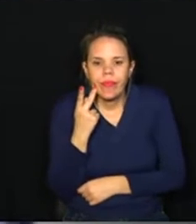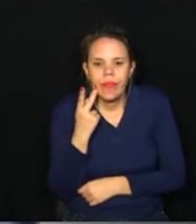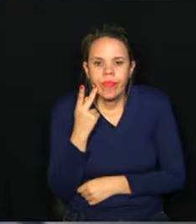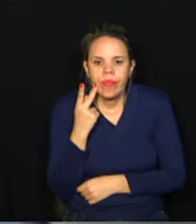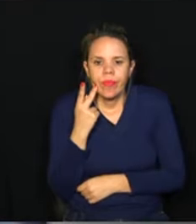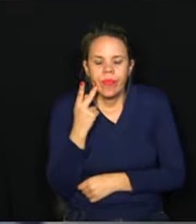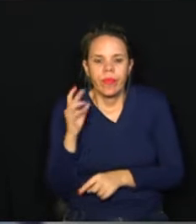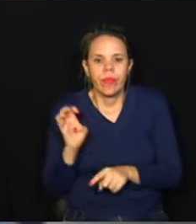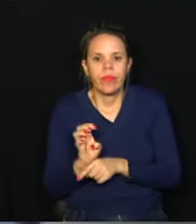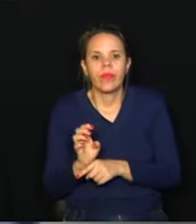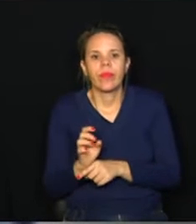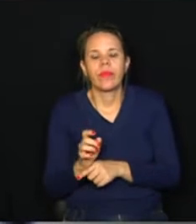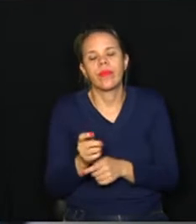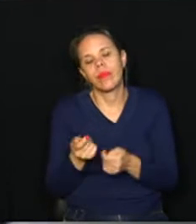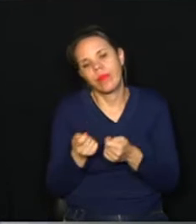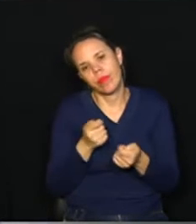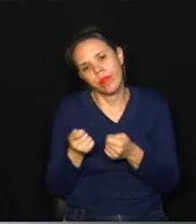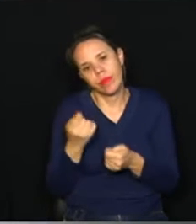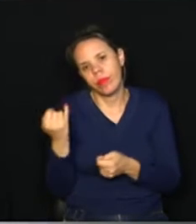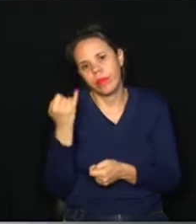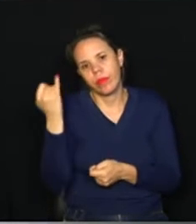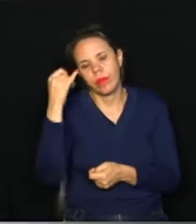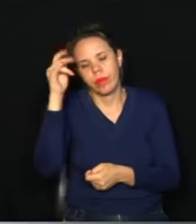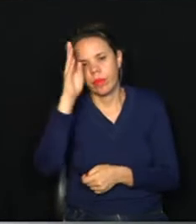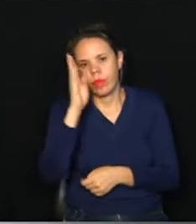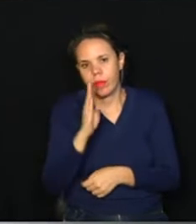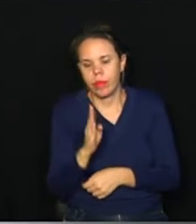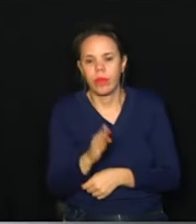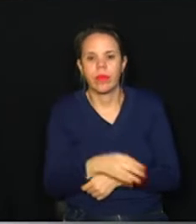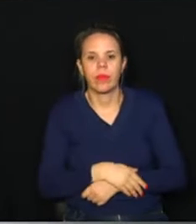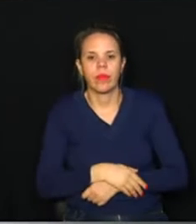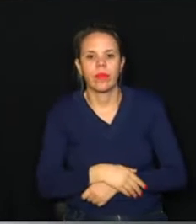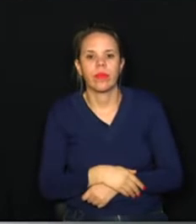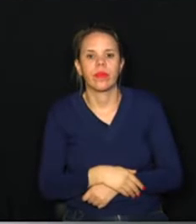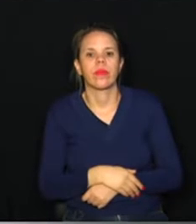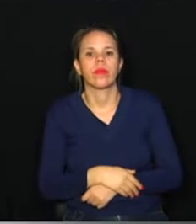o estado economicamente mais importante desse país.